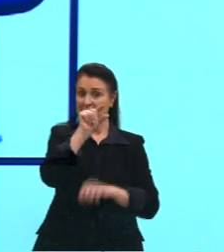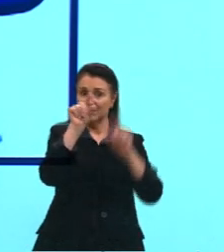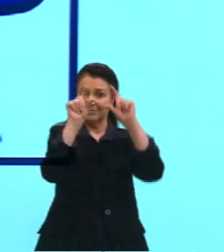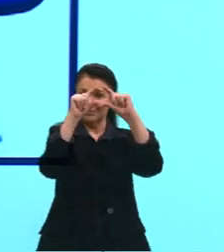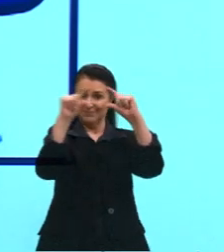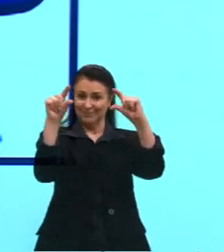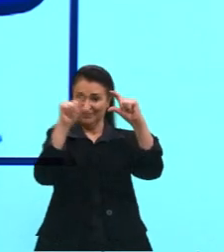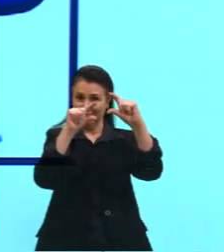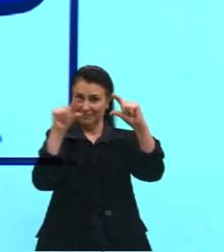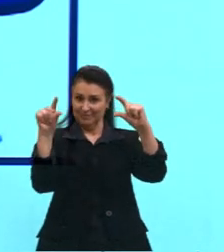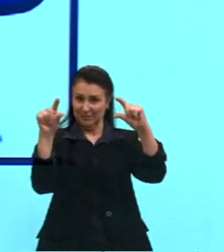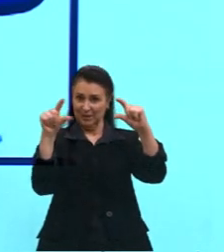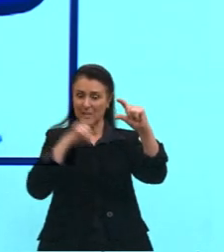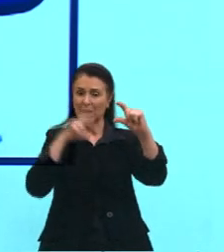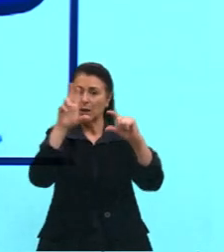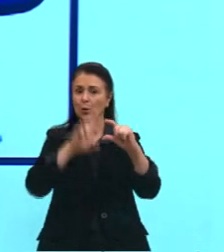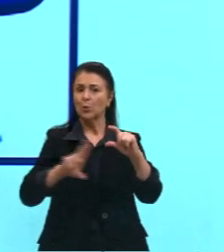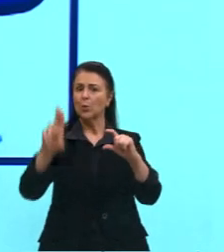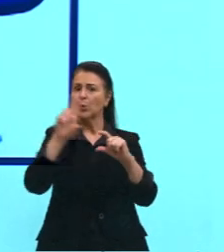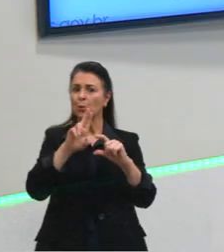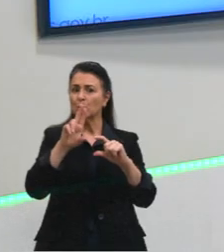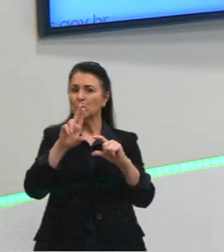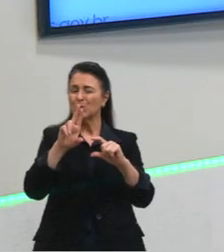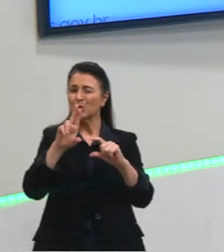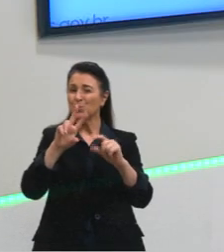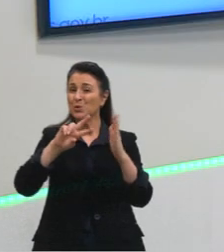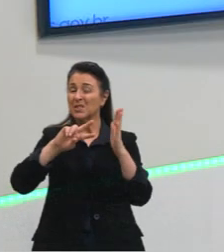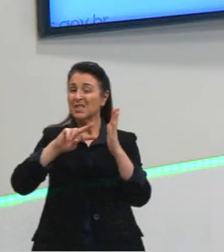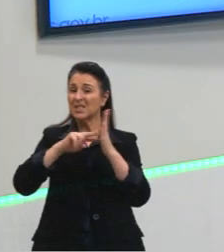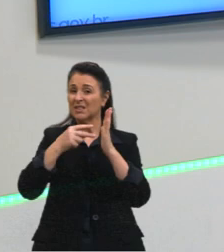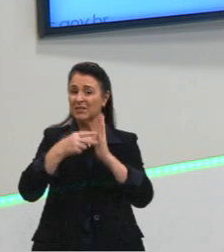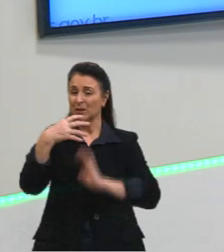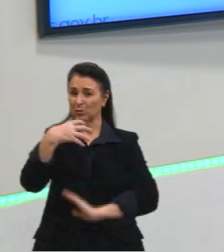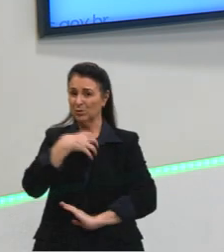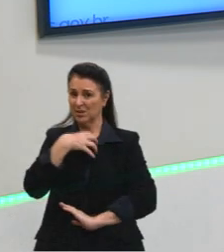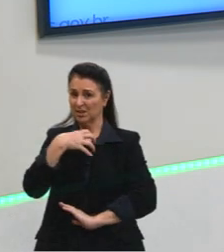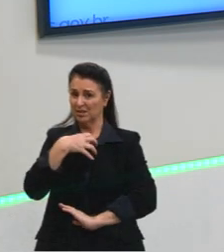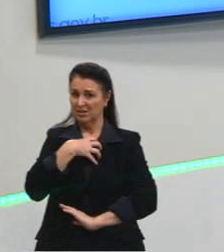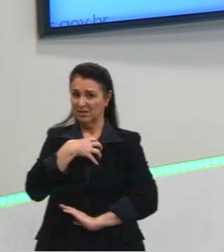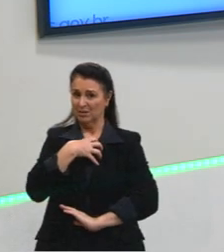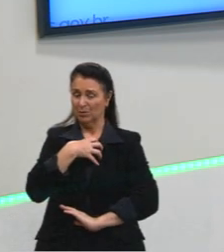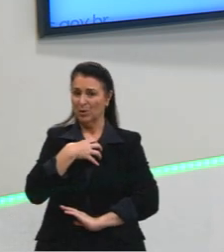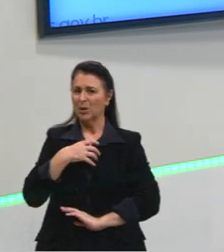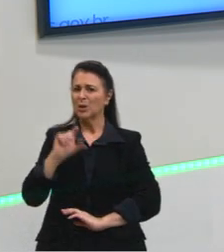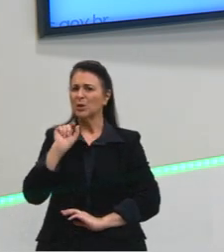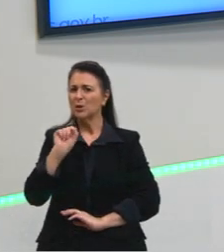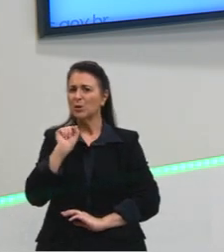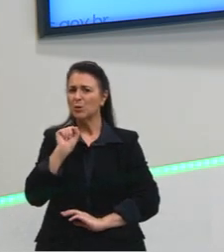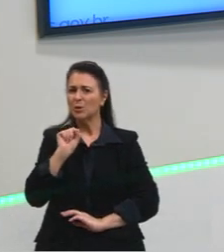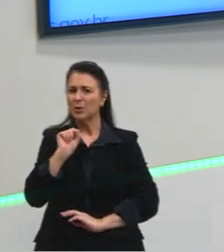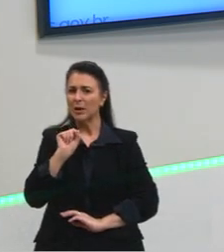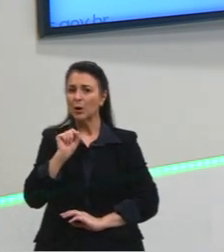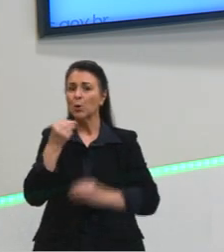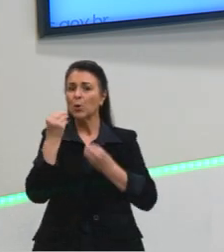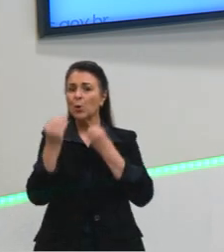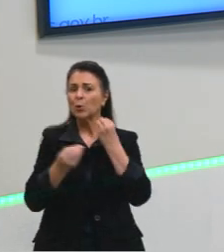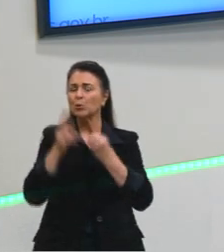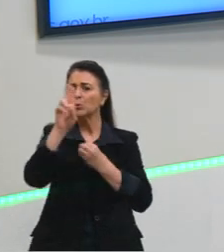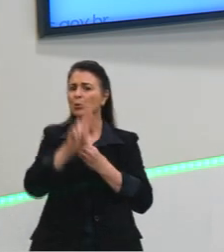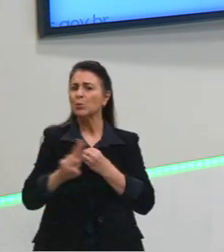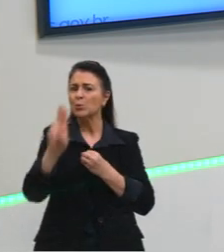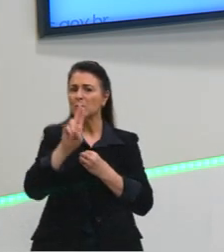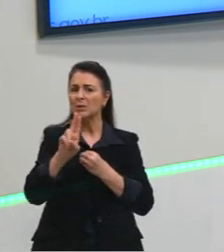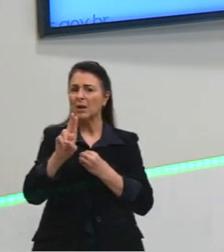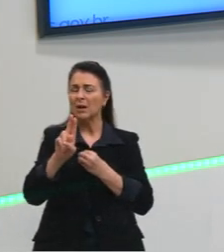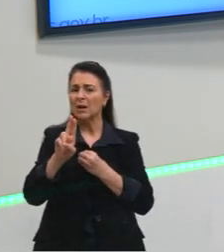pluralidade de sentidos e o objetivo é explorar as duas possibilidades de uso da palavra paciente